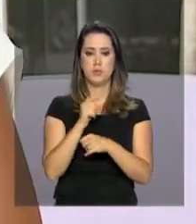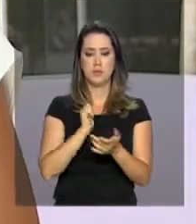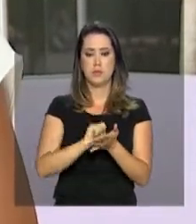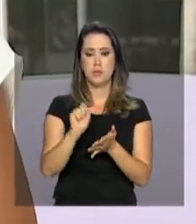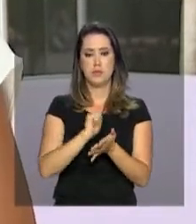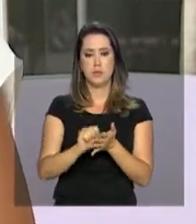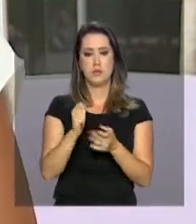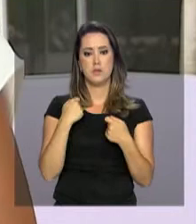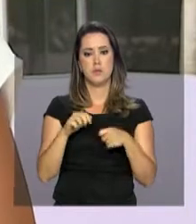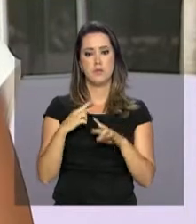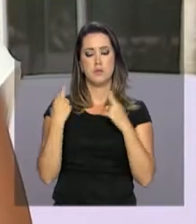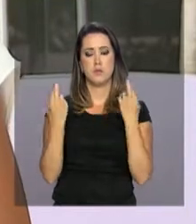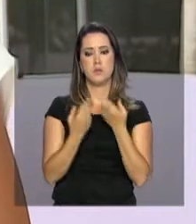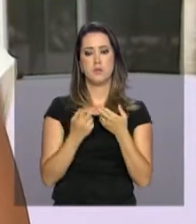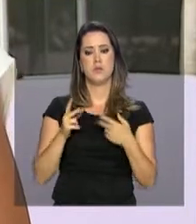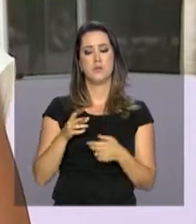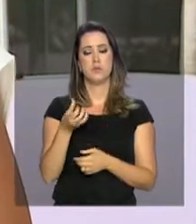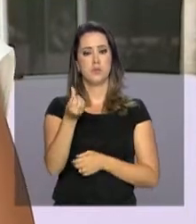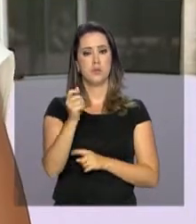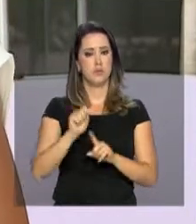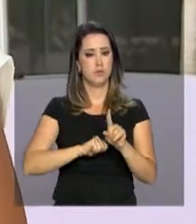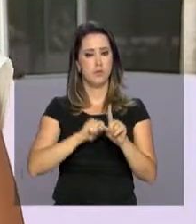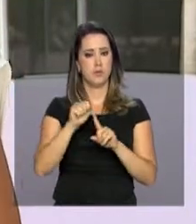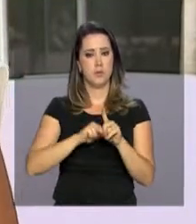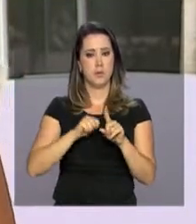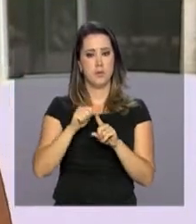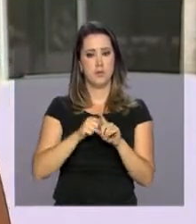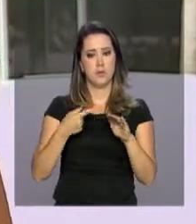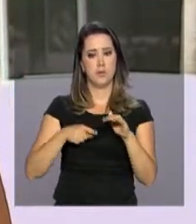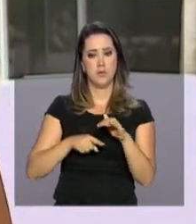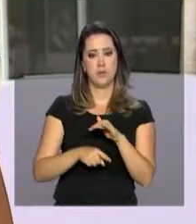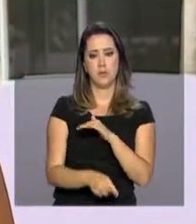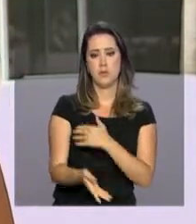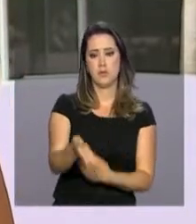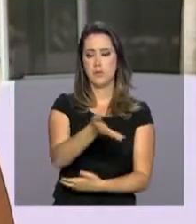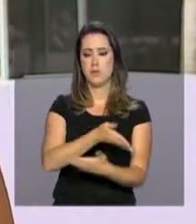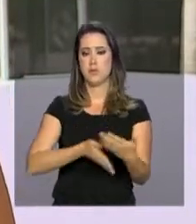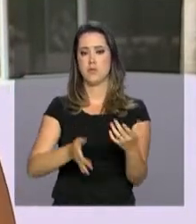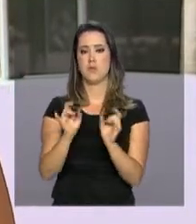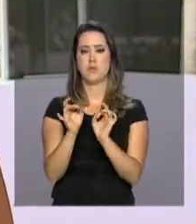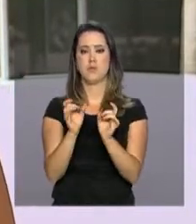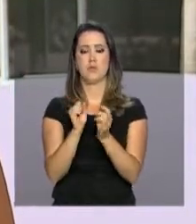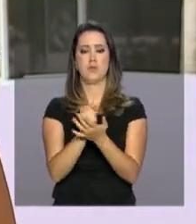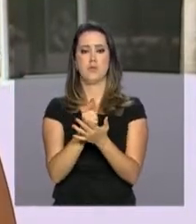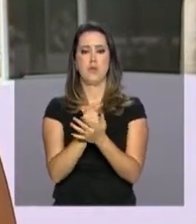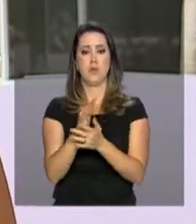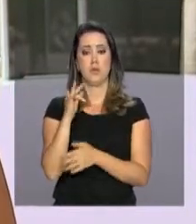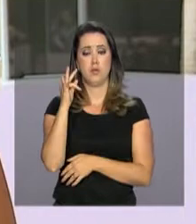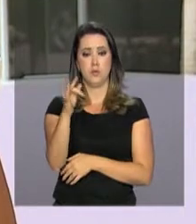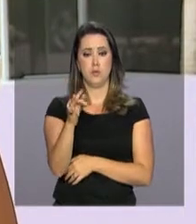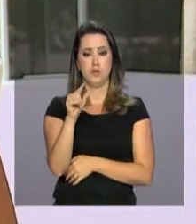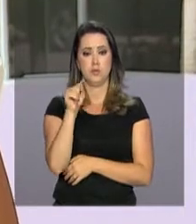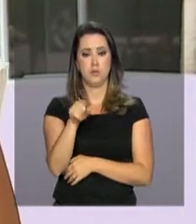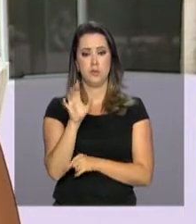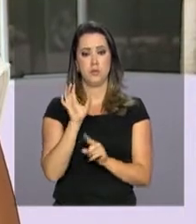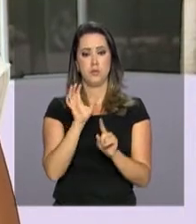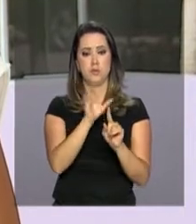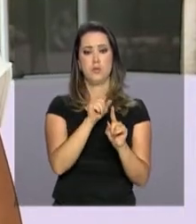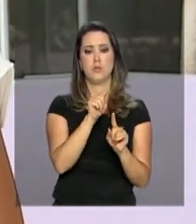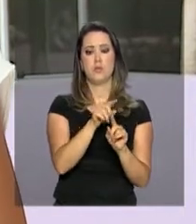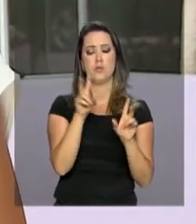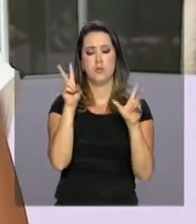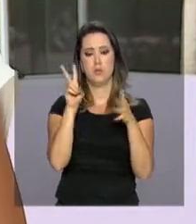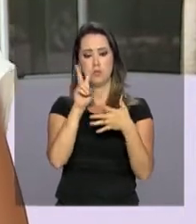devem se reunir a cada seis meses para aprofundar as relações comerciais futuro acordo deve incluir temas como